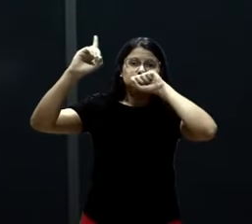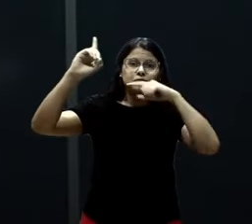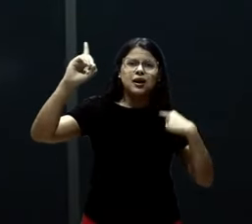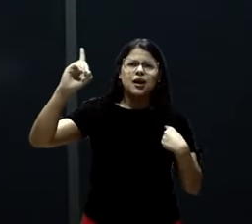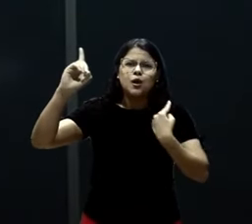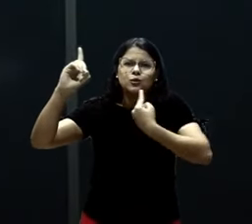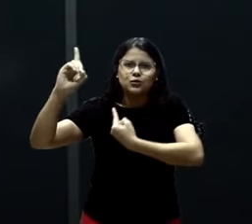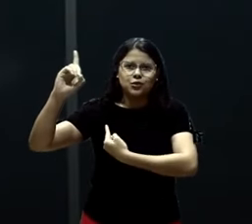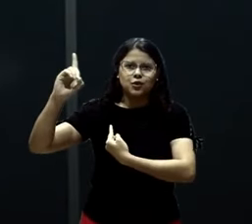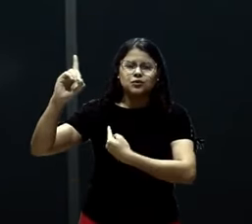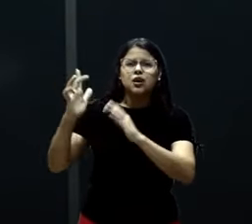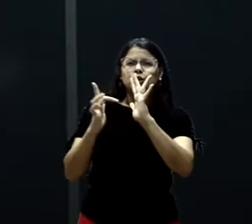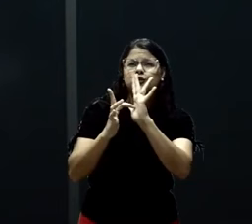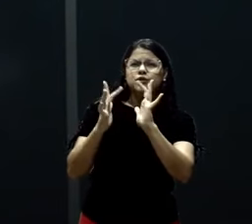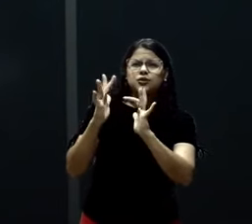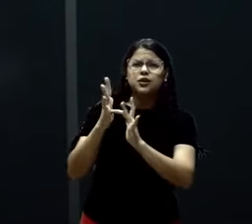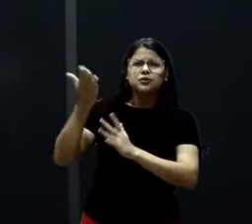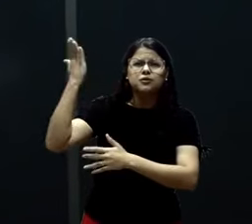Jesus nos ensinando a orar.